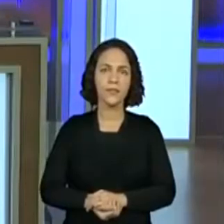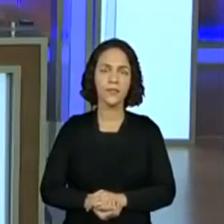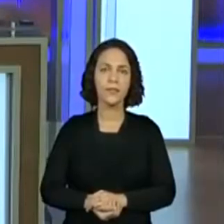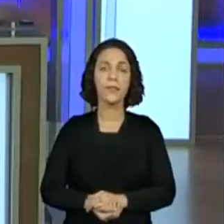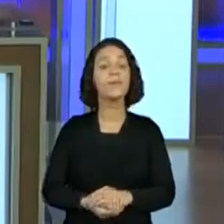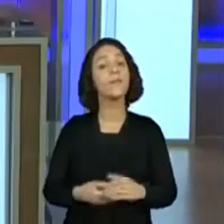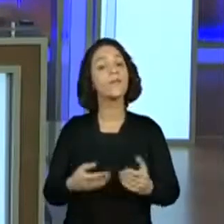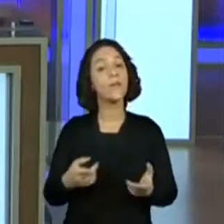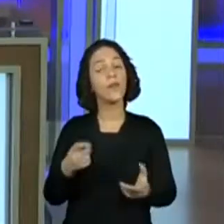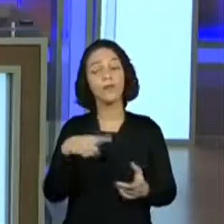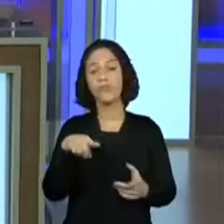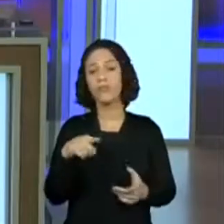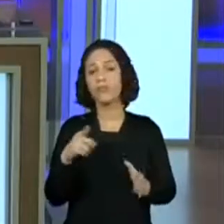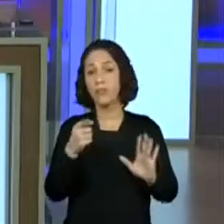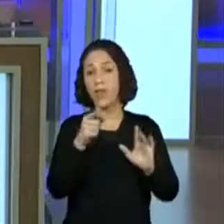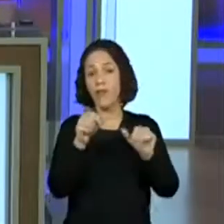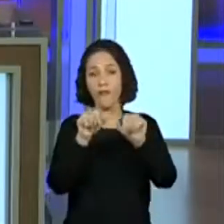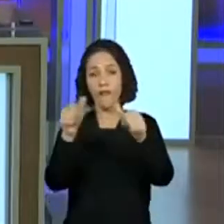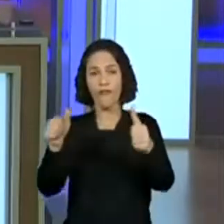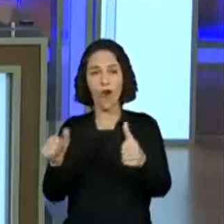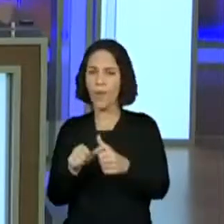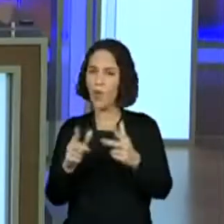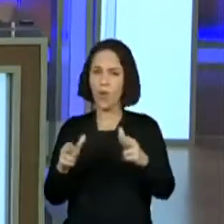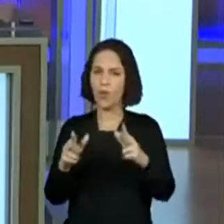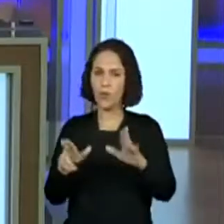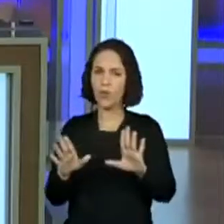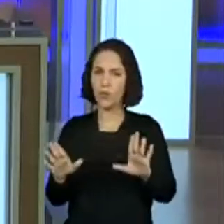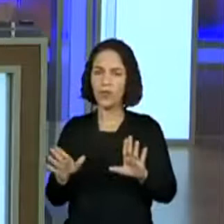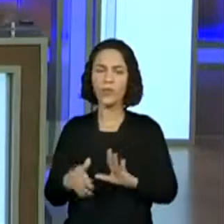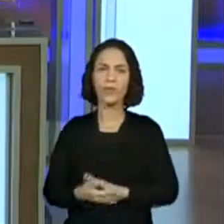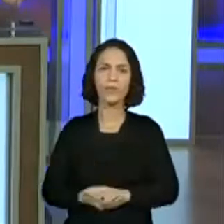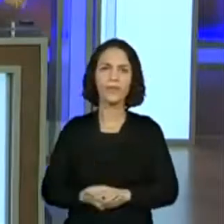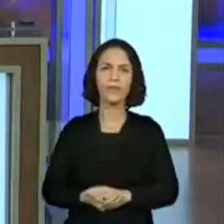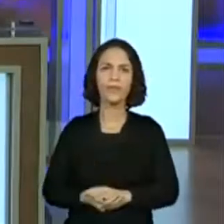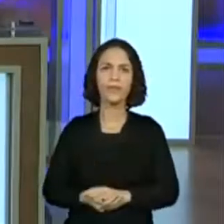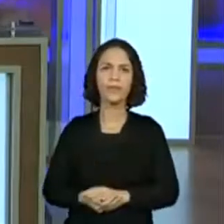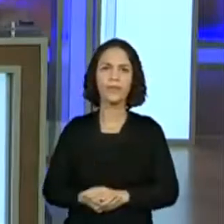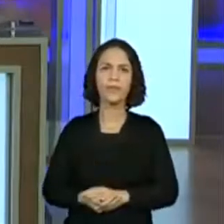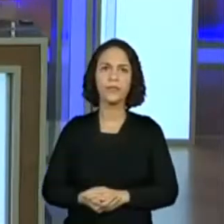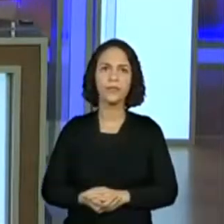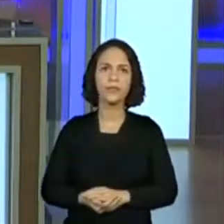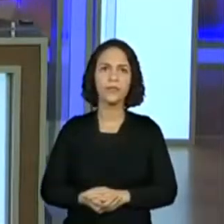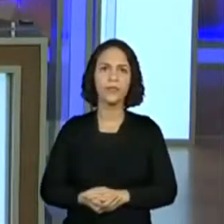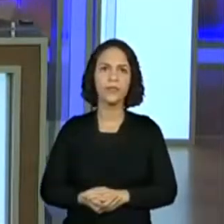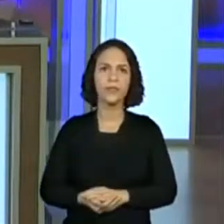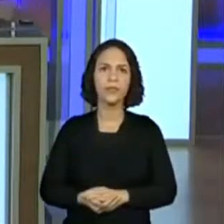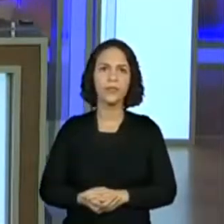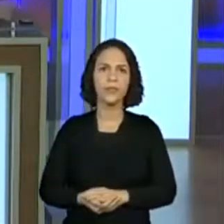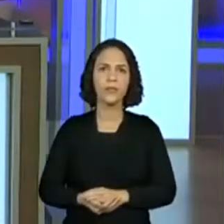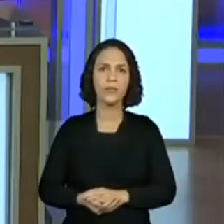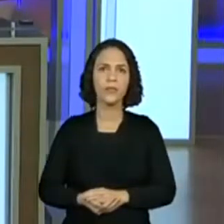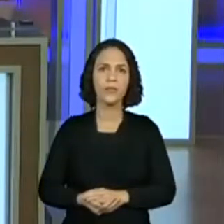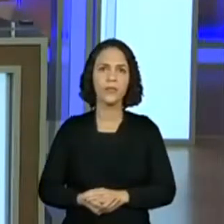São exatamente as mesmas figuras. Isso. Será que a gente coloca ali no chão?